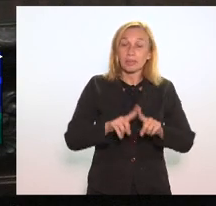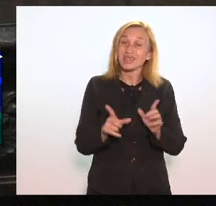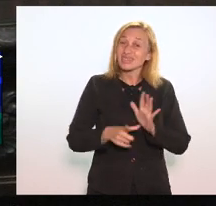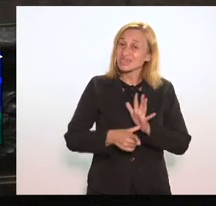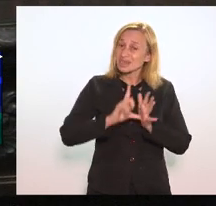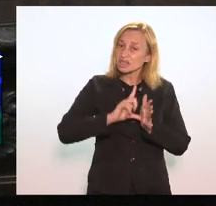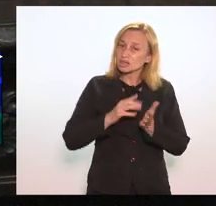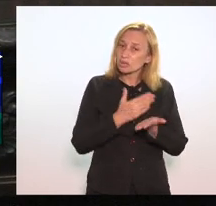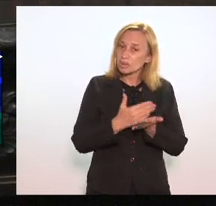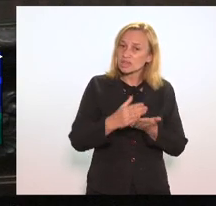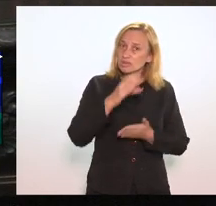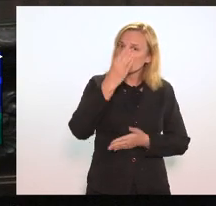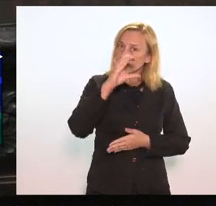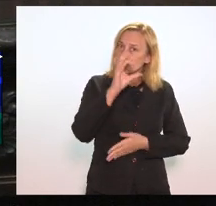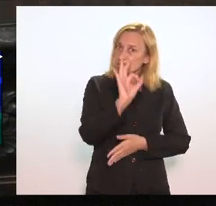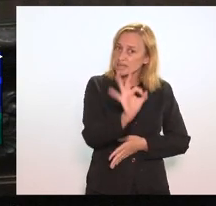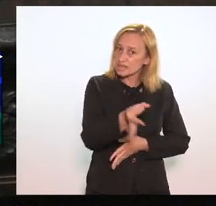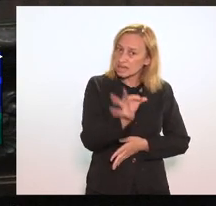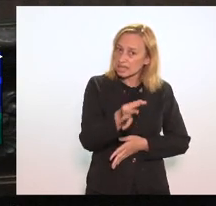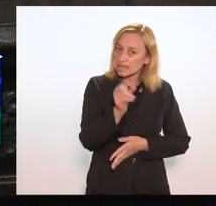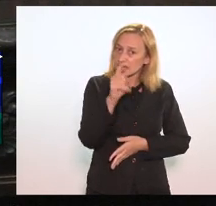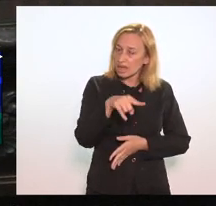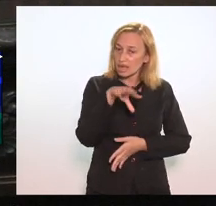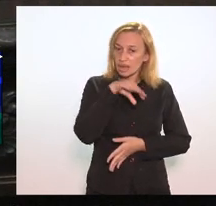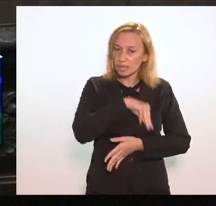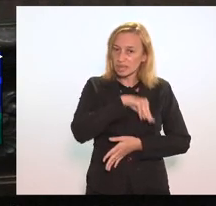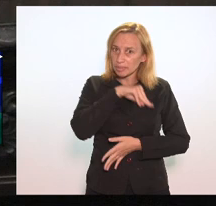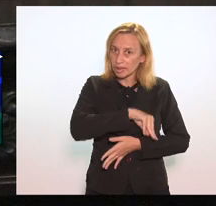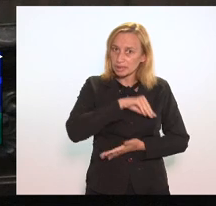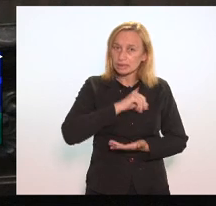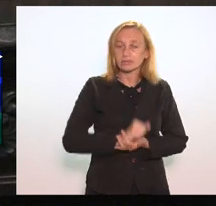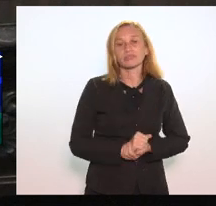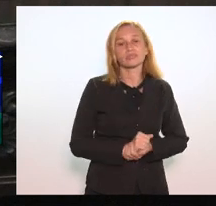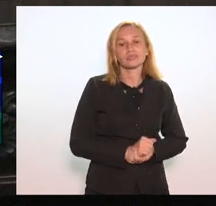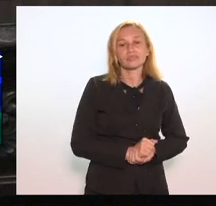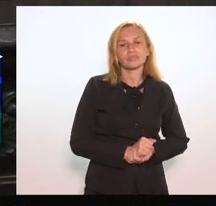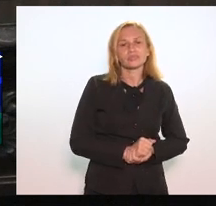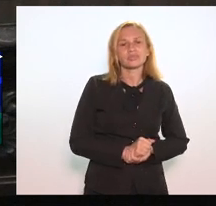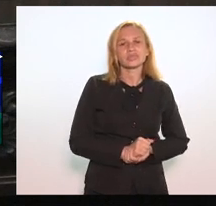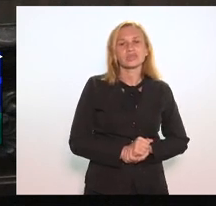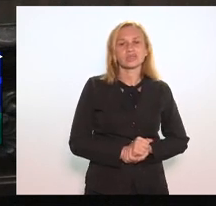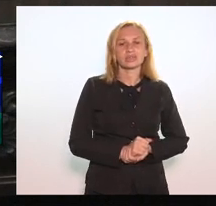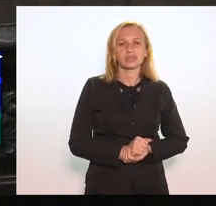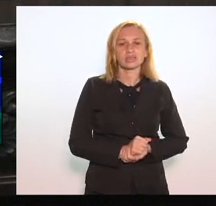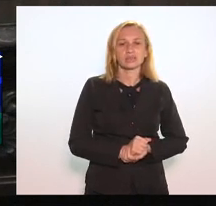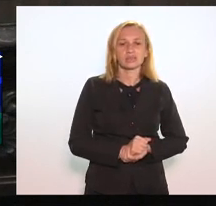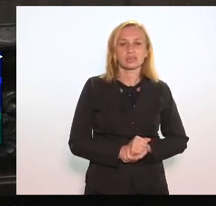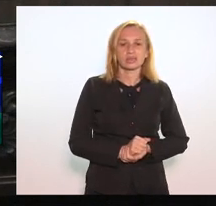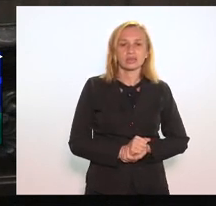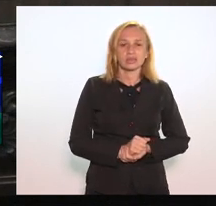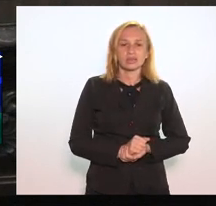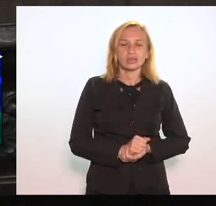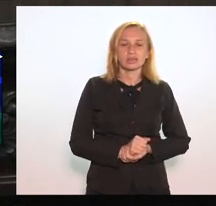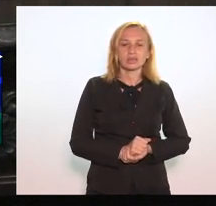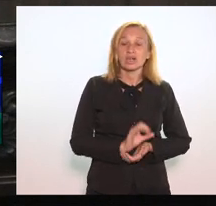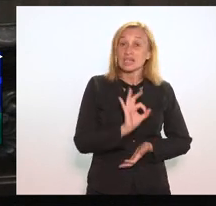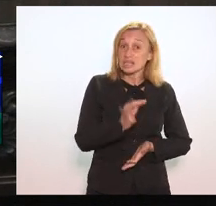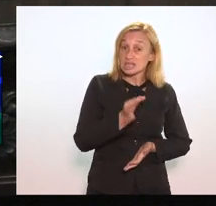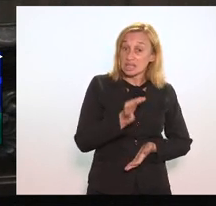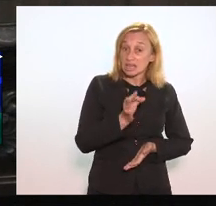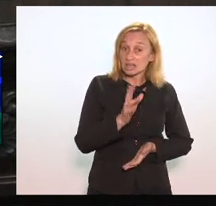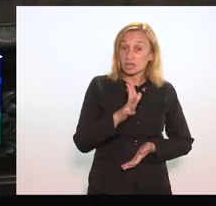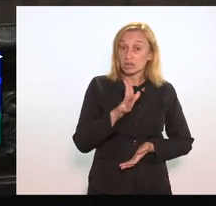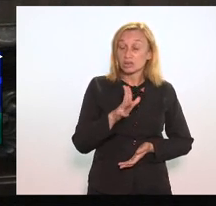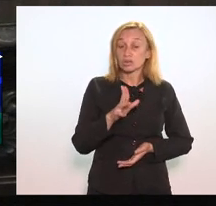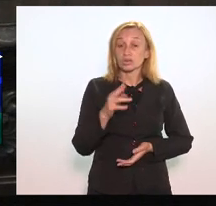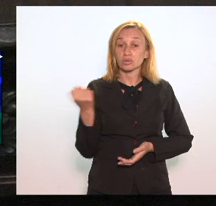conversar com uma ciência exata que a matemática de nada fala mais o correto do